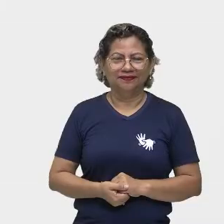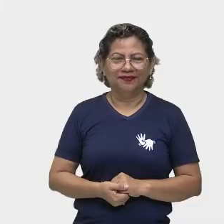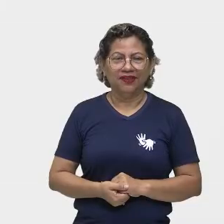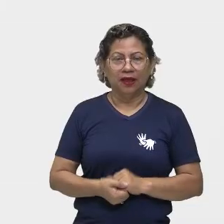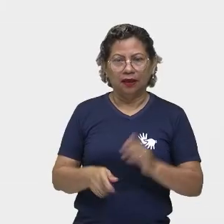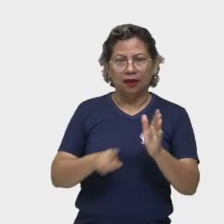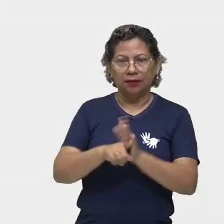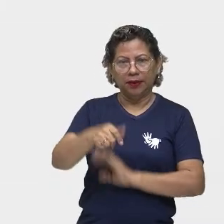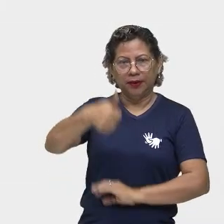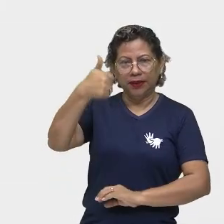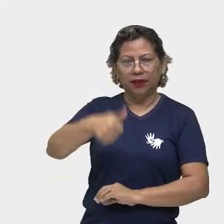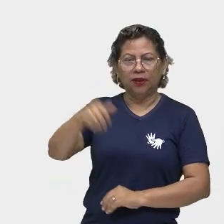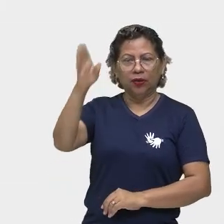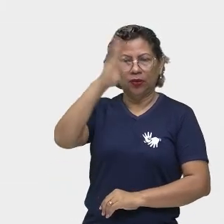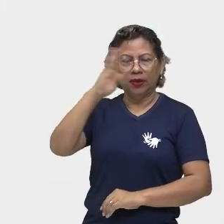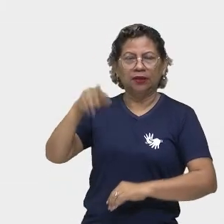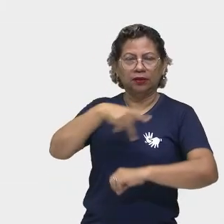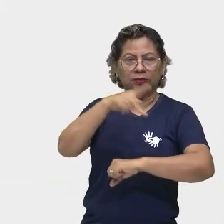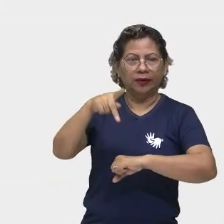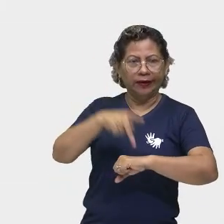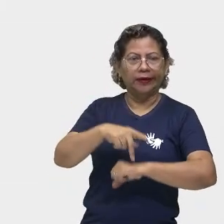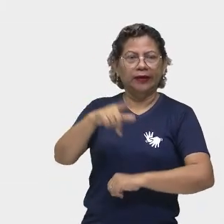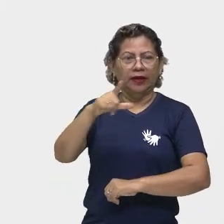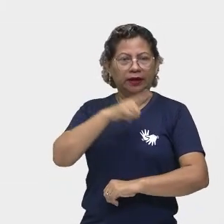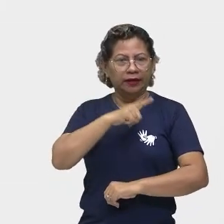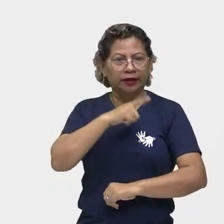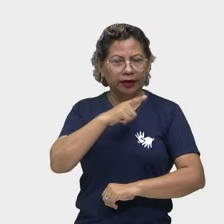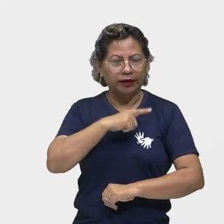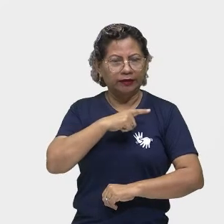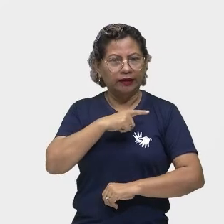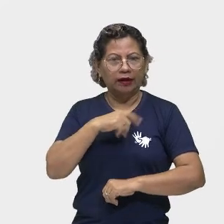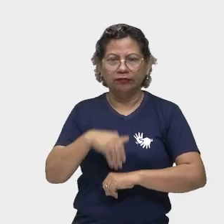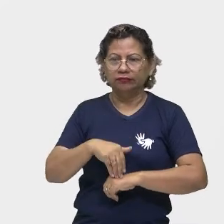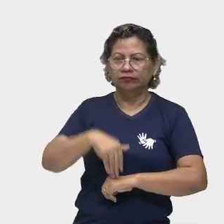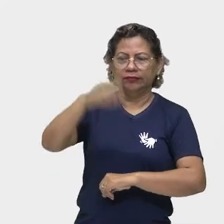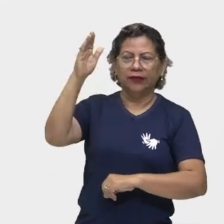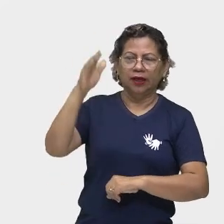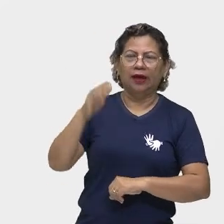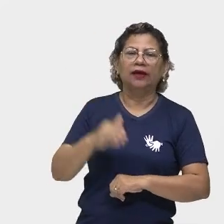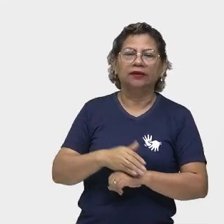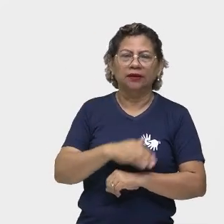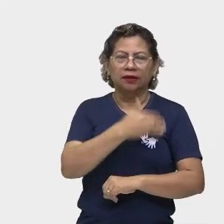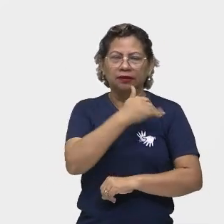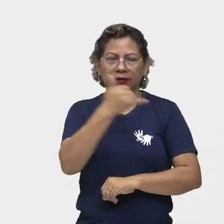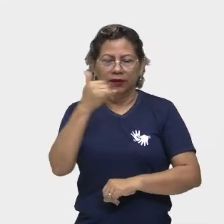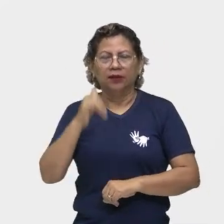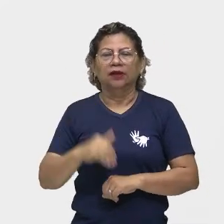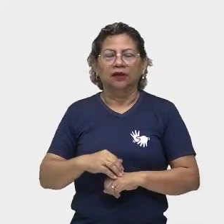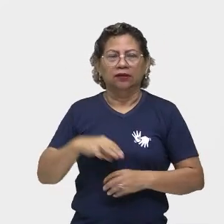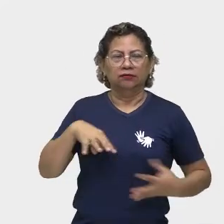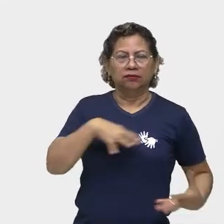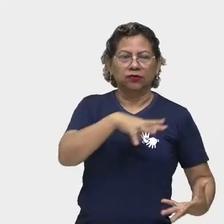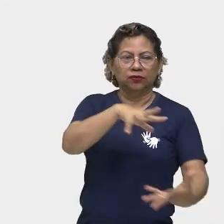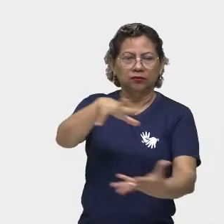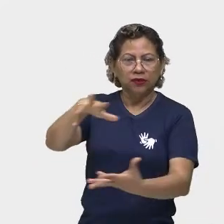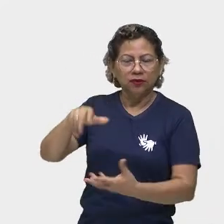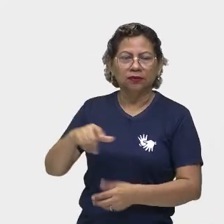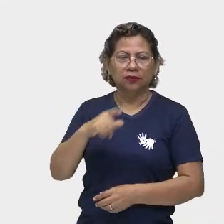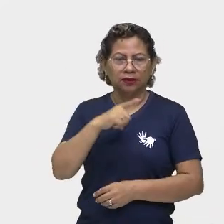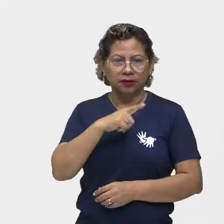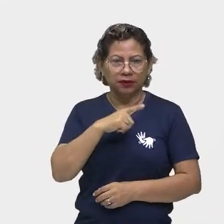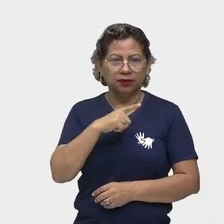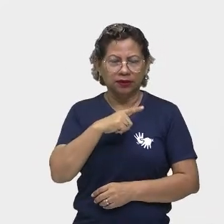Questão 1. O Brasil é um dos países que apresentam os maiores potenciais hidrelétricos do mundo, o que justifica em partes o fato